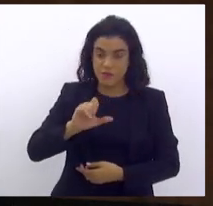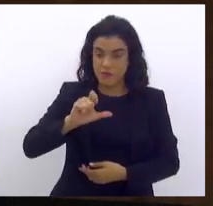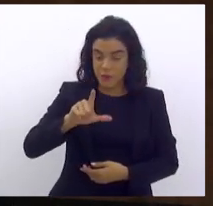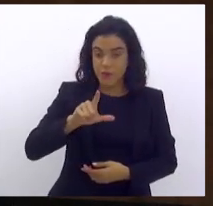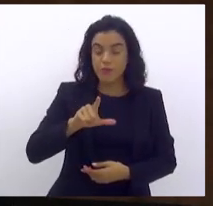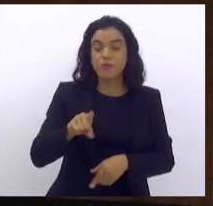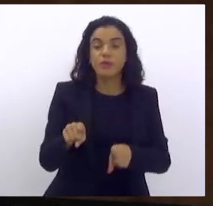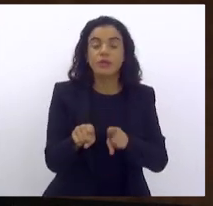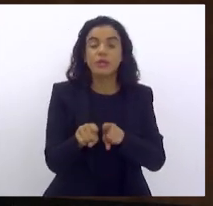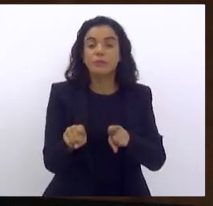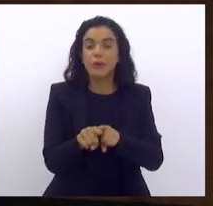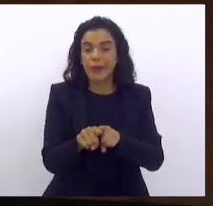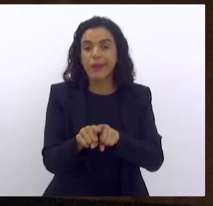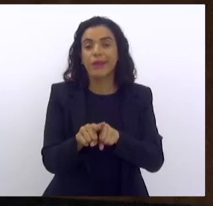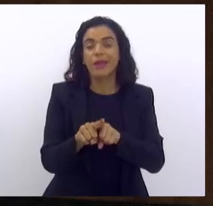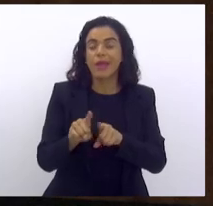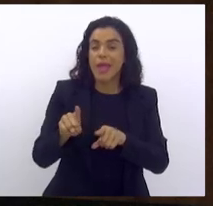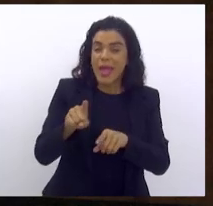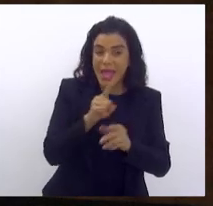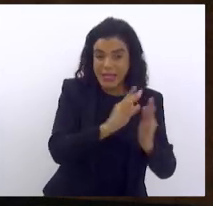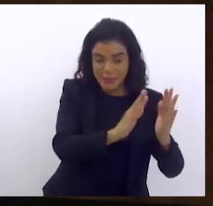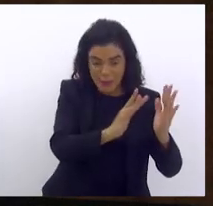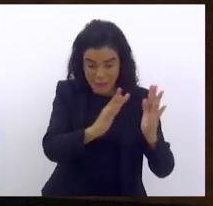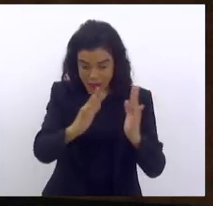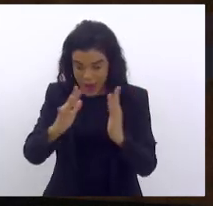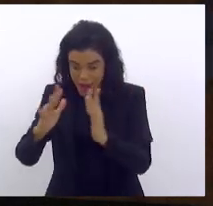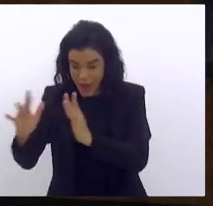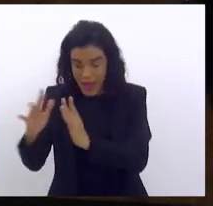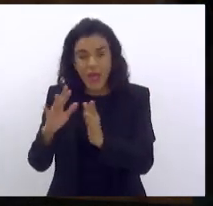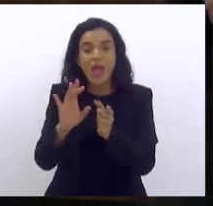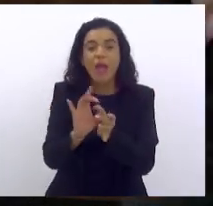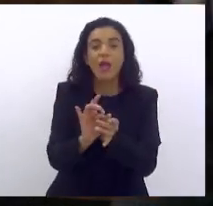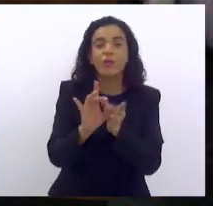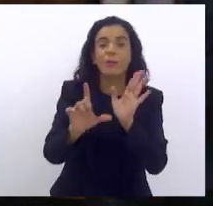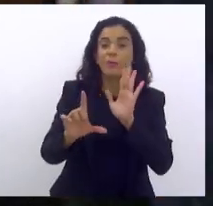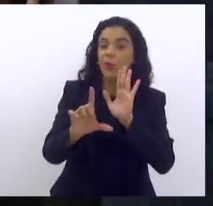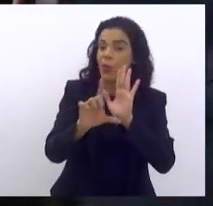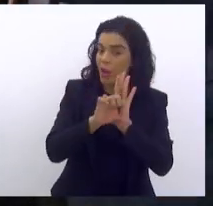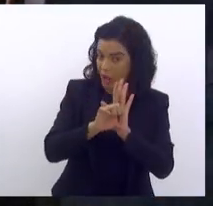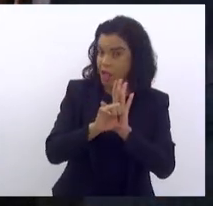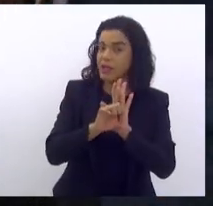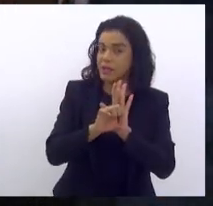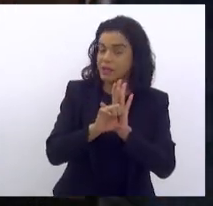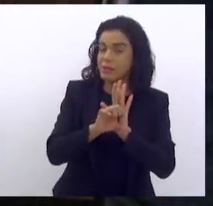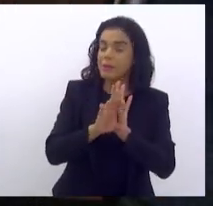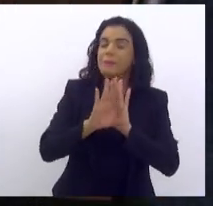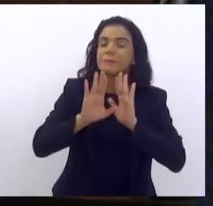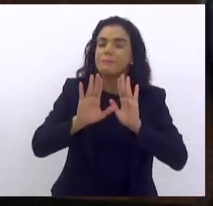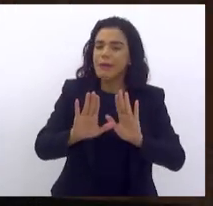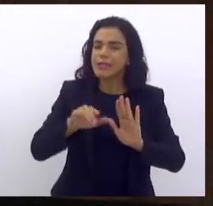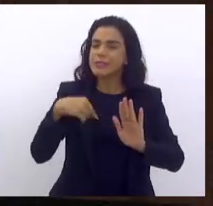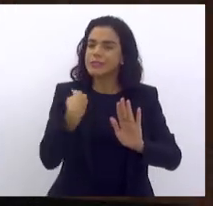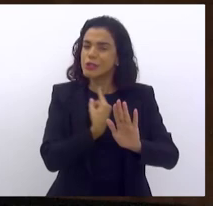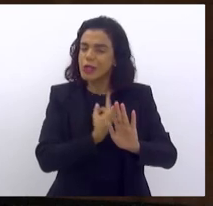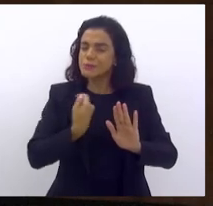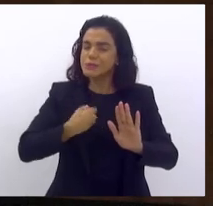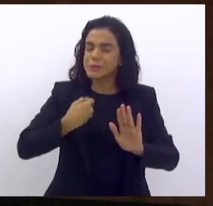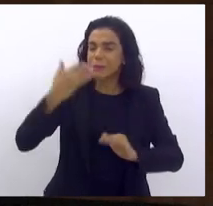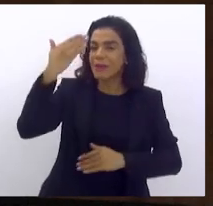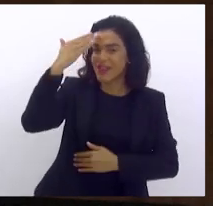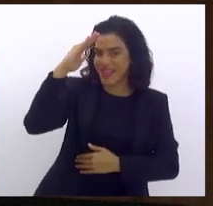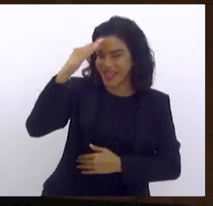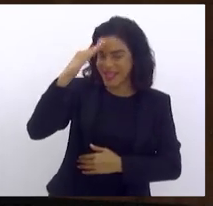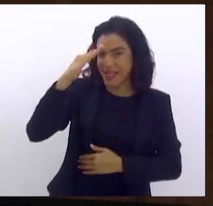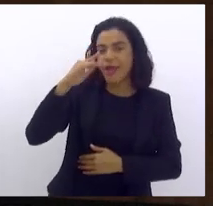esse procedimento é autorizado por lei processual, mas entendendo, e essa foi